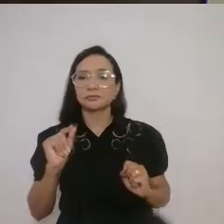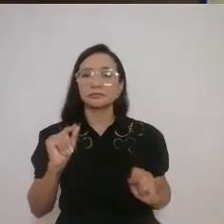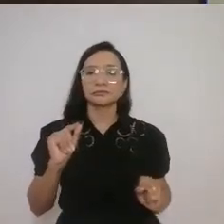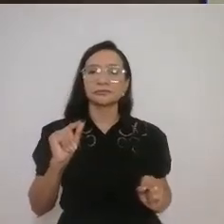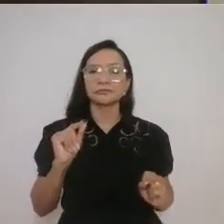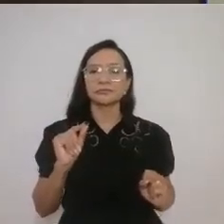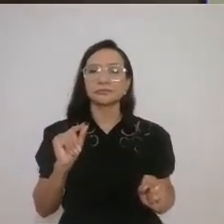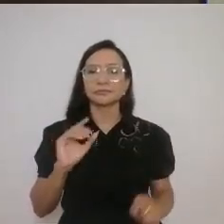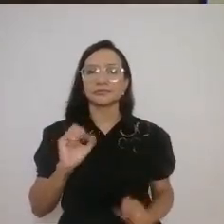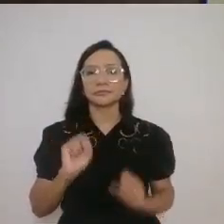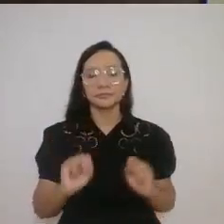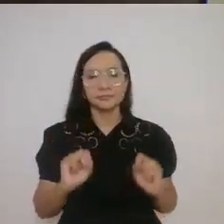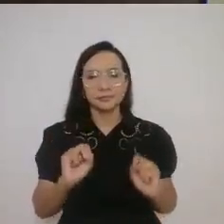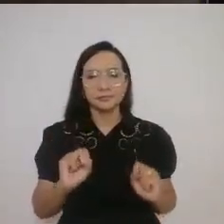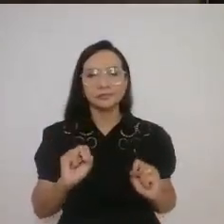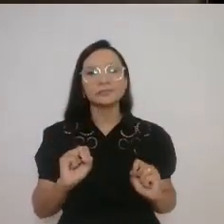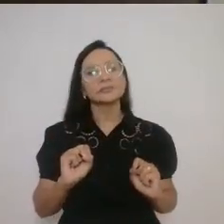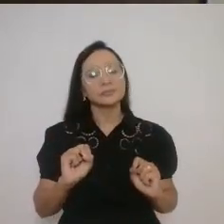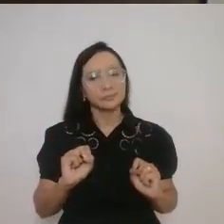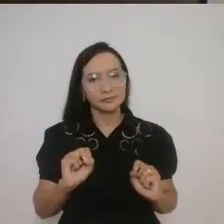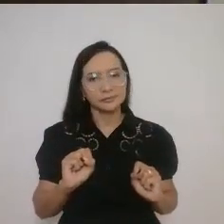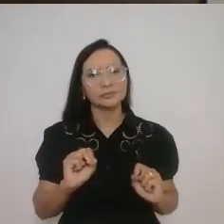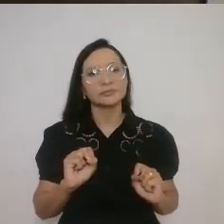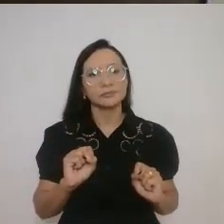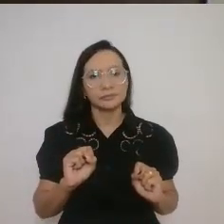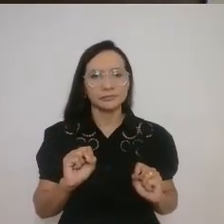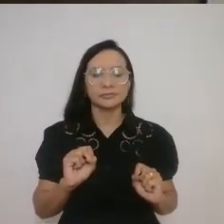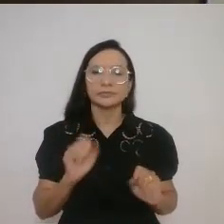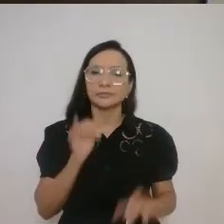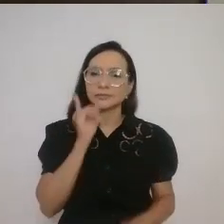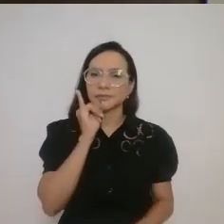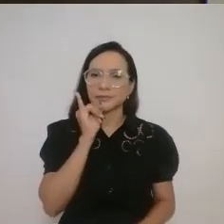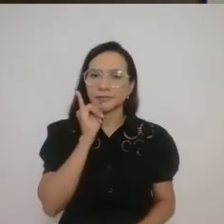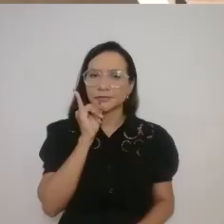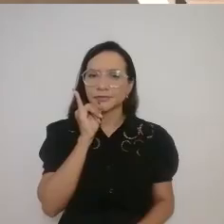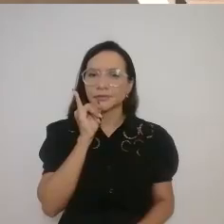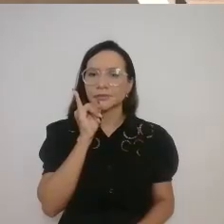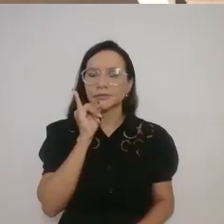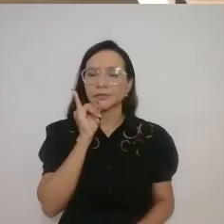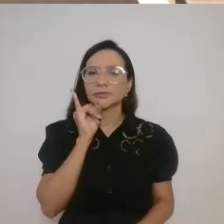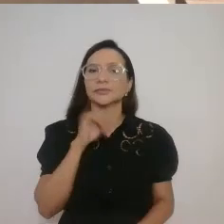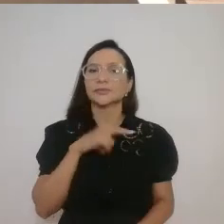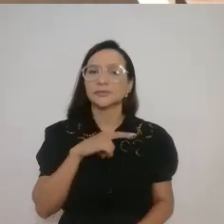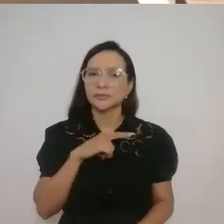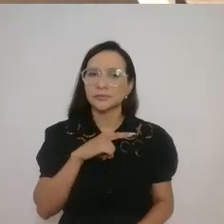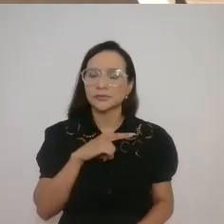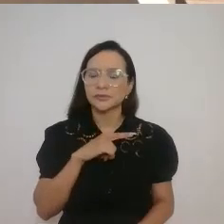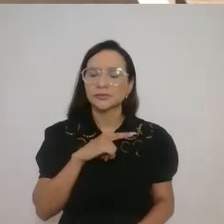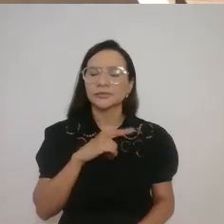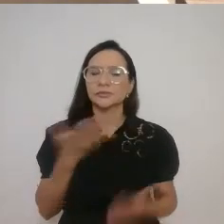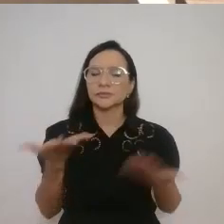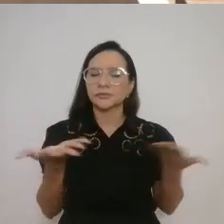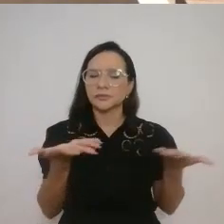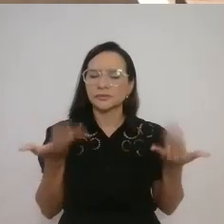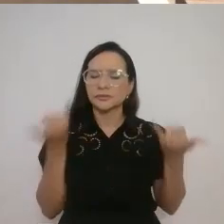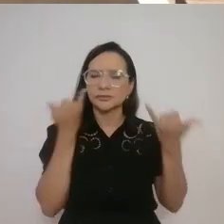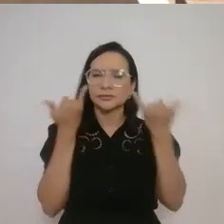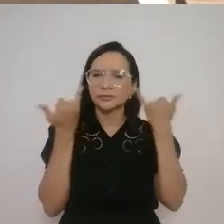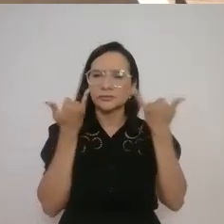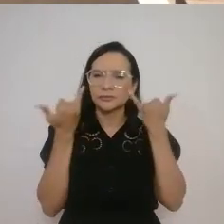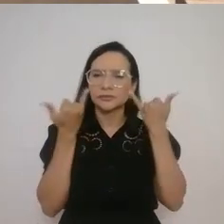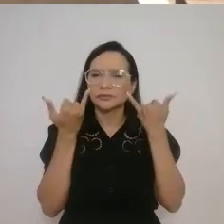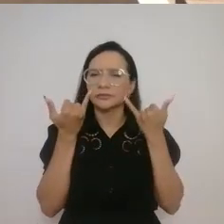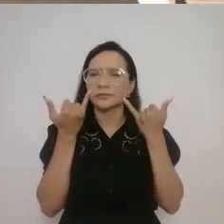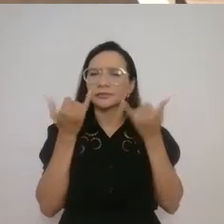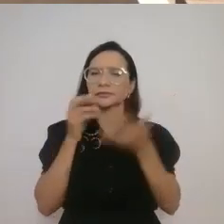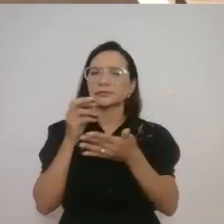Poderia ser dirimido com o IRDR, por exemplo. Inclusive, desembargador Cláudio, eu tive informação agora que o desembargador João Rebouças está pensando